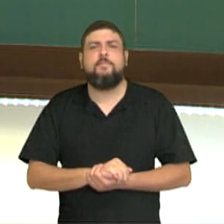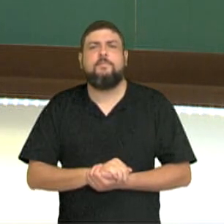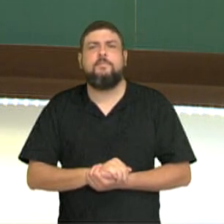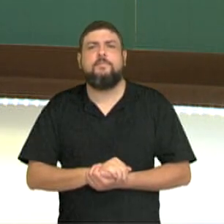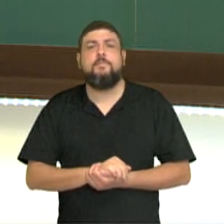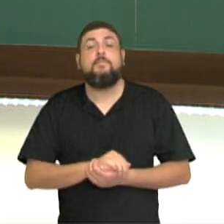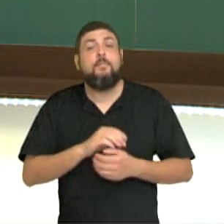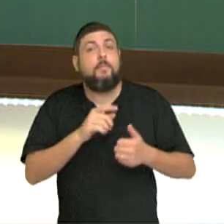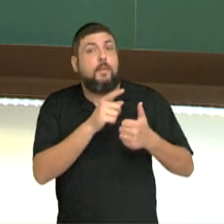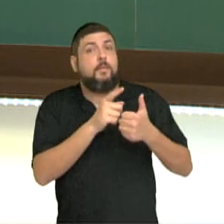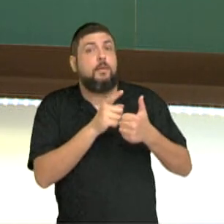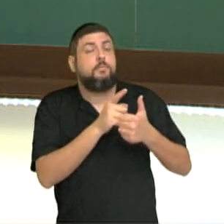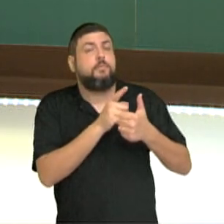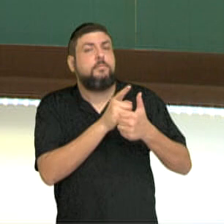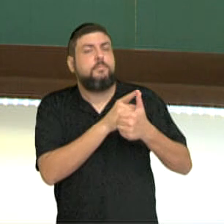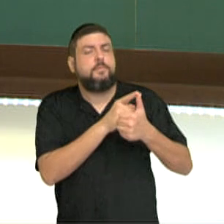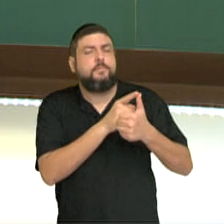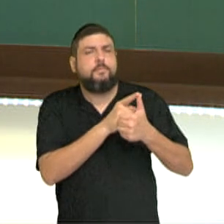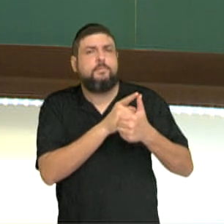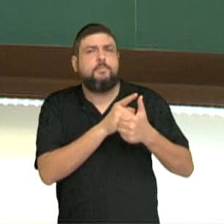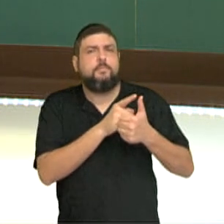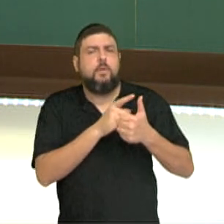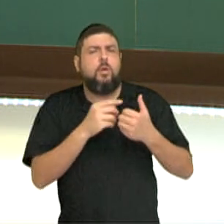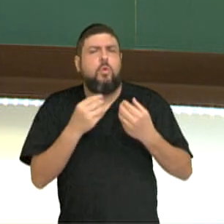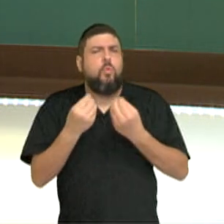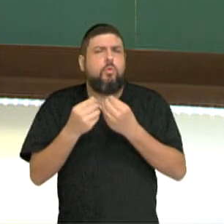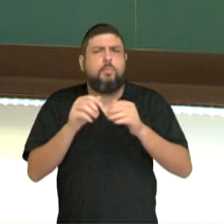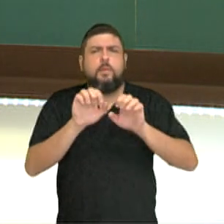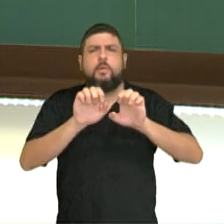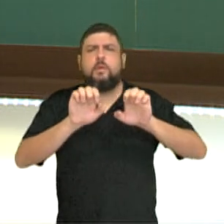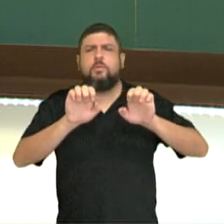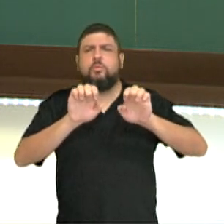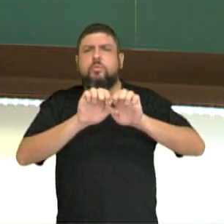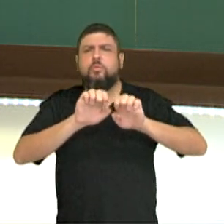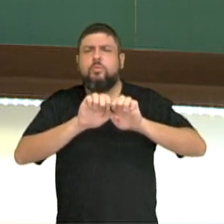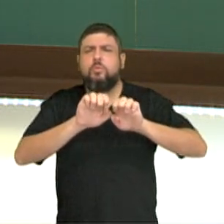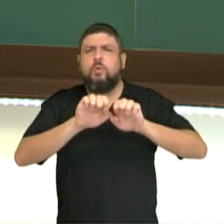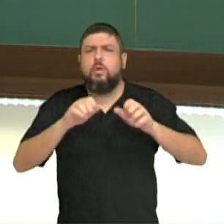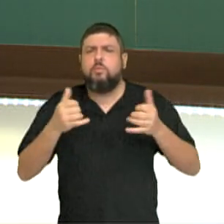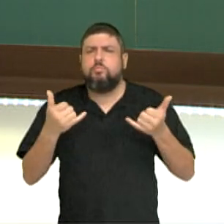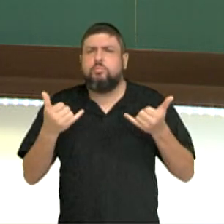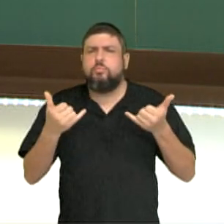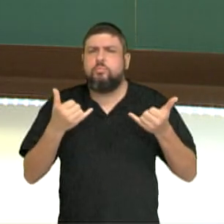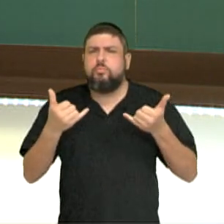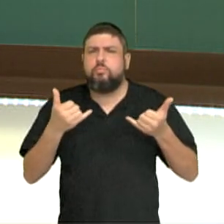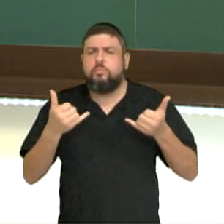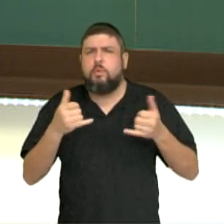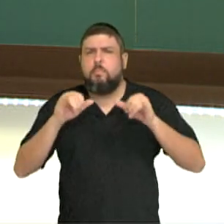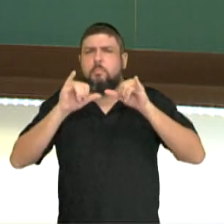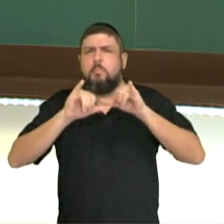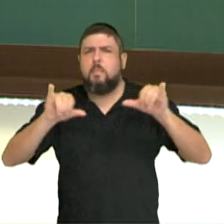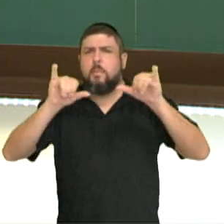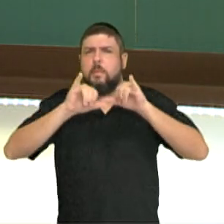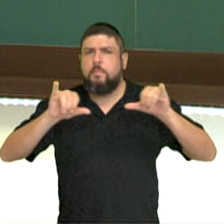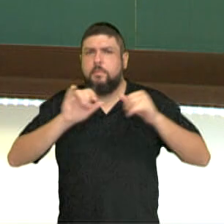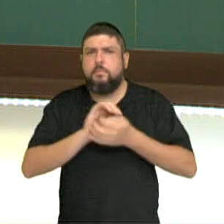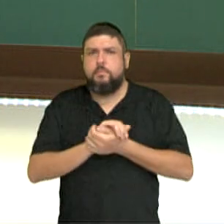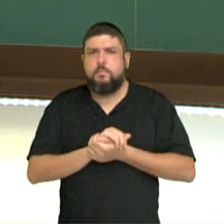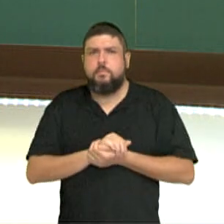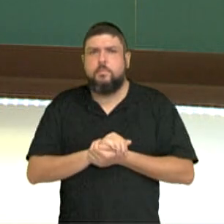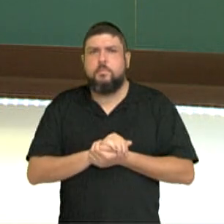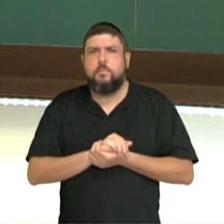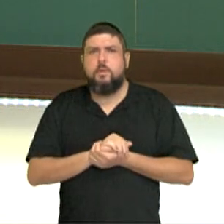Primeiramente, vamos retomar aqui a estrutura de uma notícia, né? Então, lembrando, é constituída então em forma